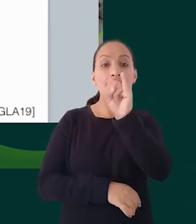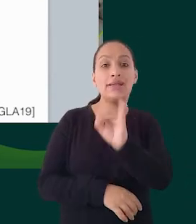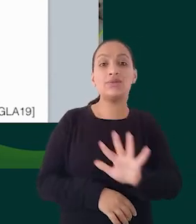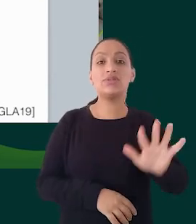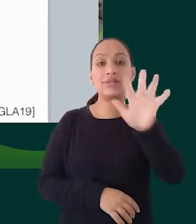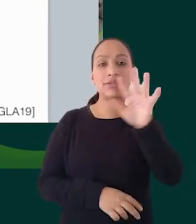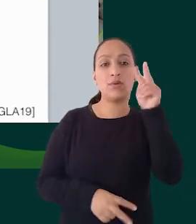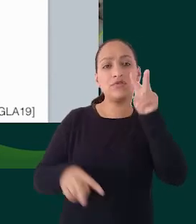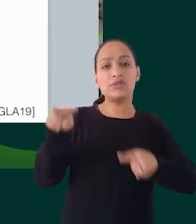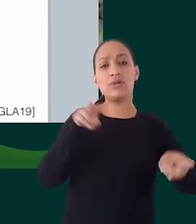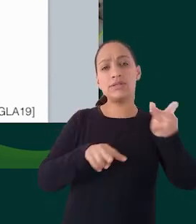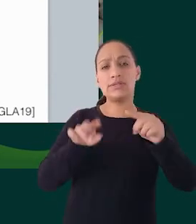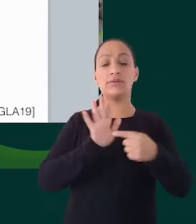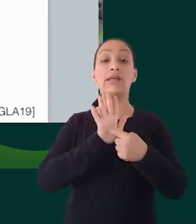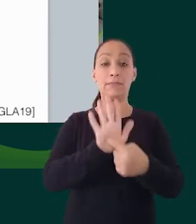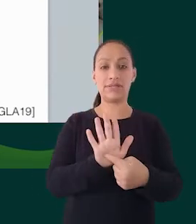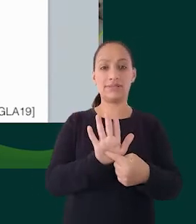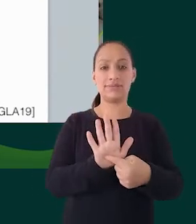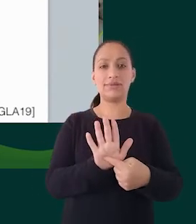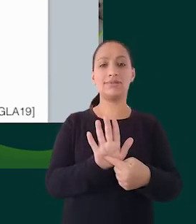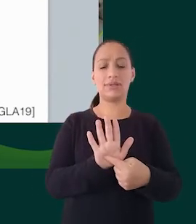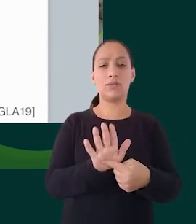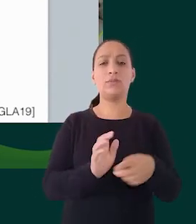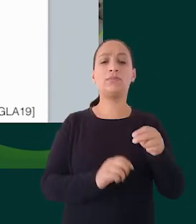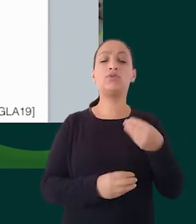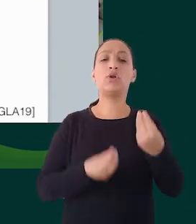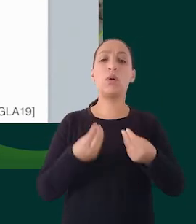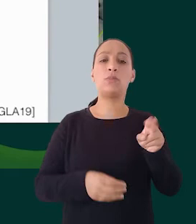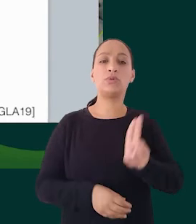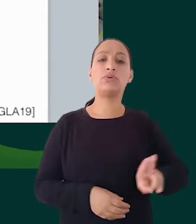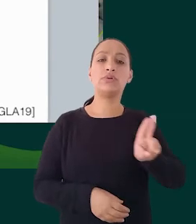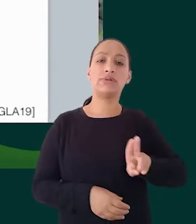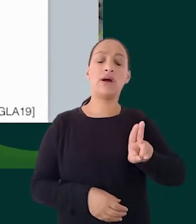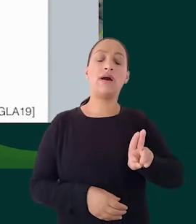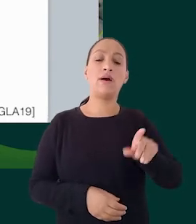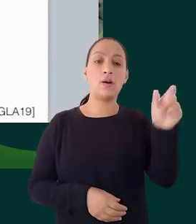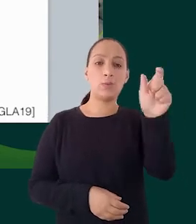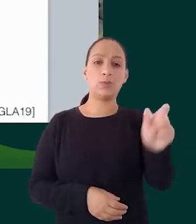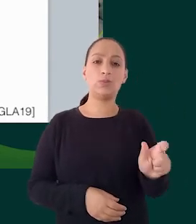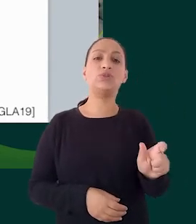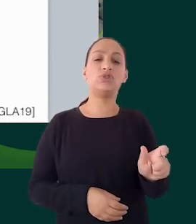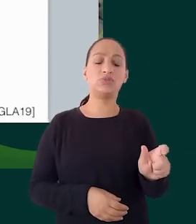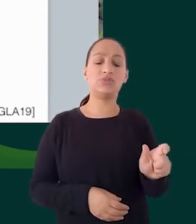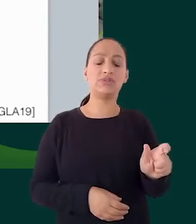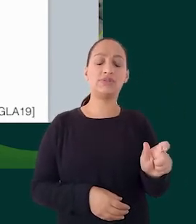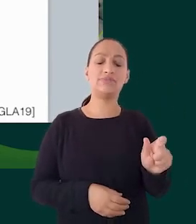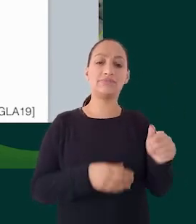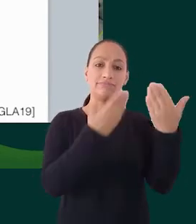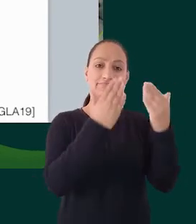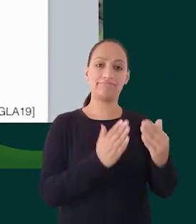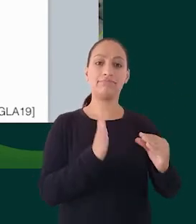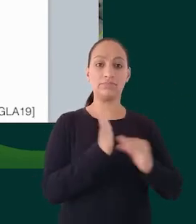e visualização, apresentação e utilização de algoritmos de machine learning nos dados. Bem,